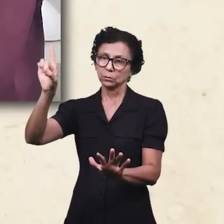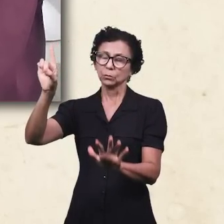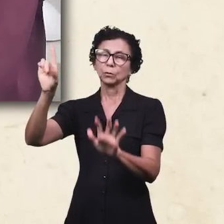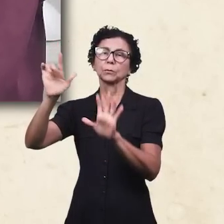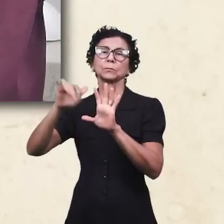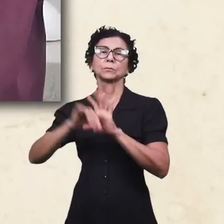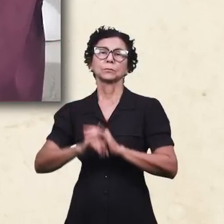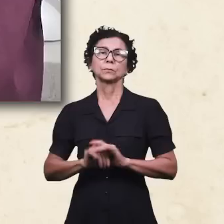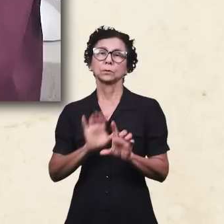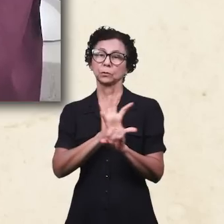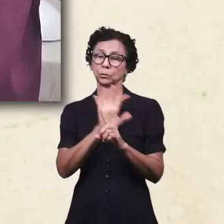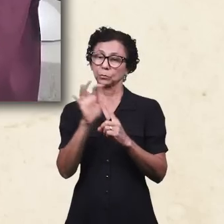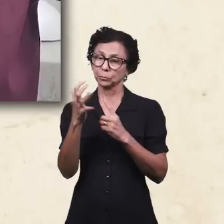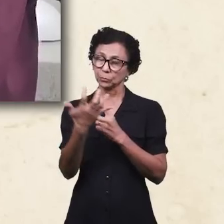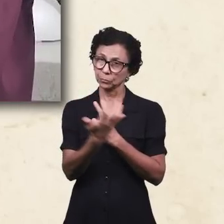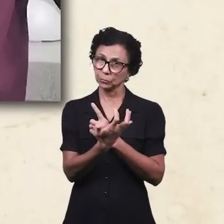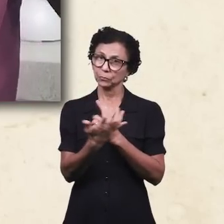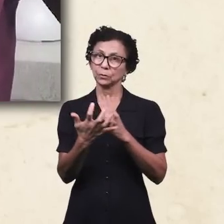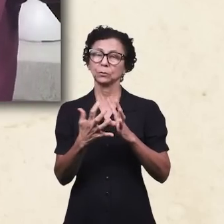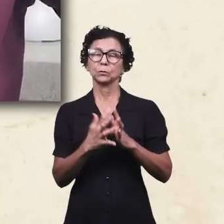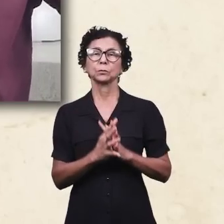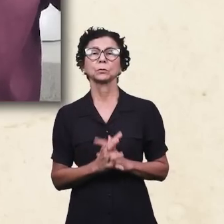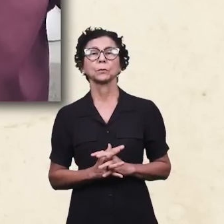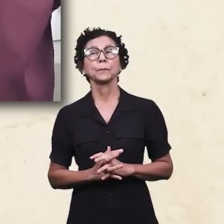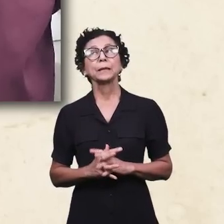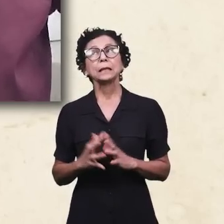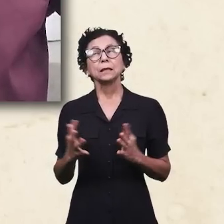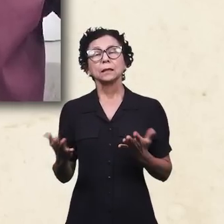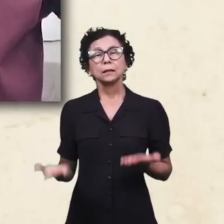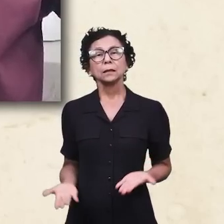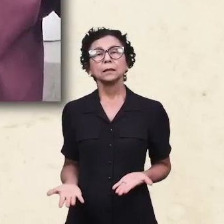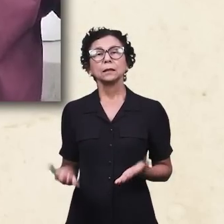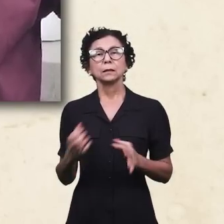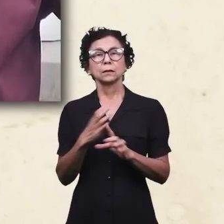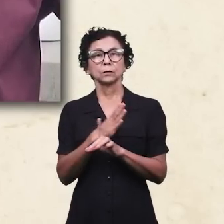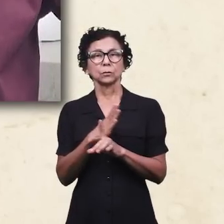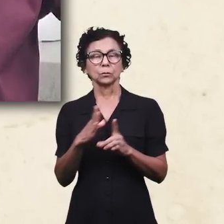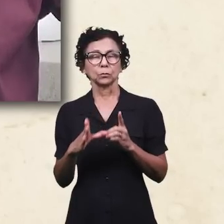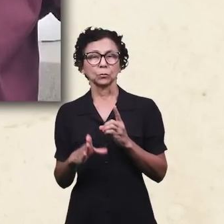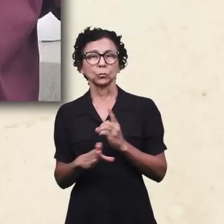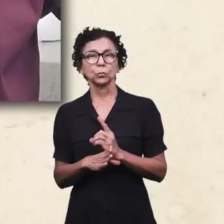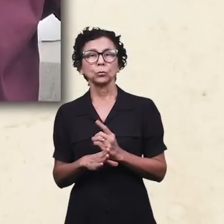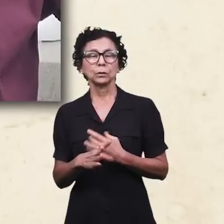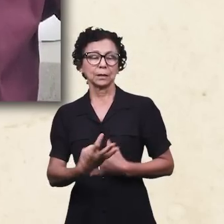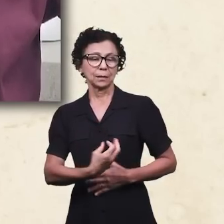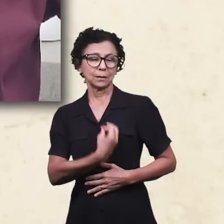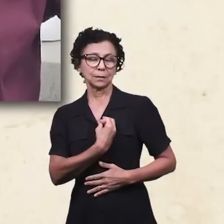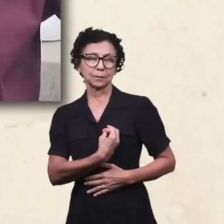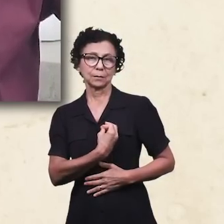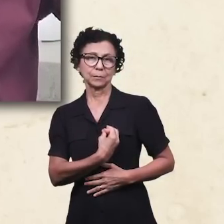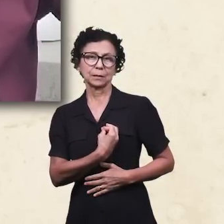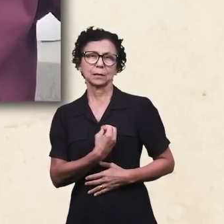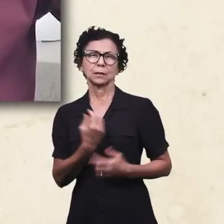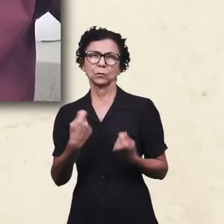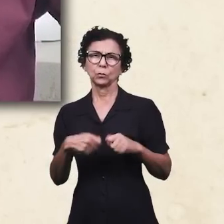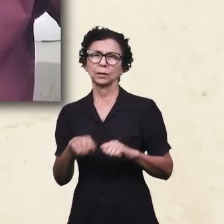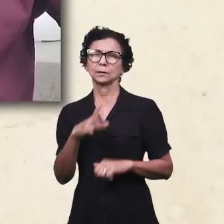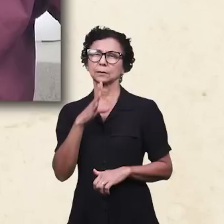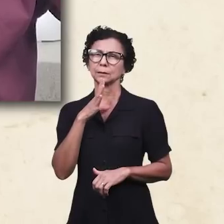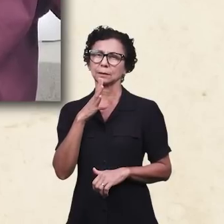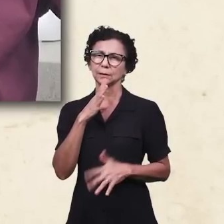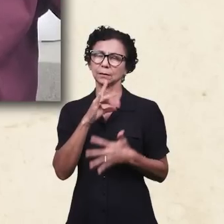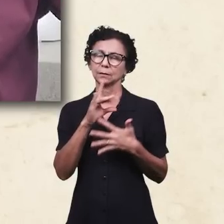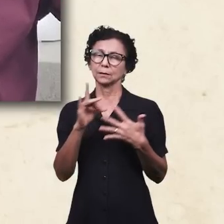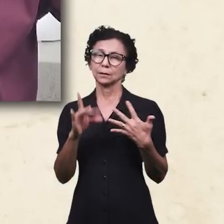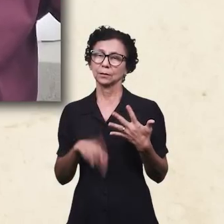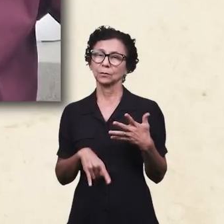o abençoador e o provedor. E ele no culto ele quer se mostrar assim ao homem, porque ele conhece as nossas necessidades,